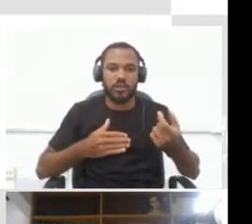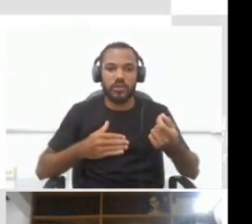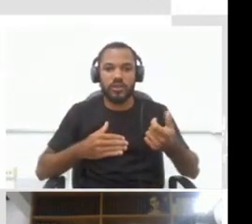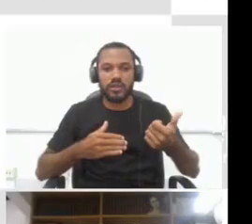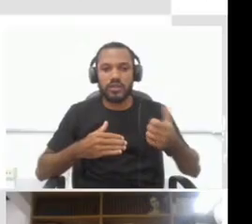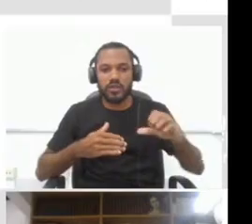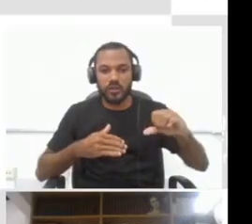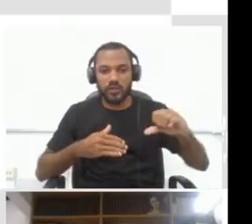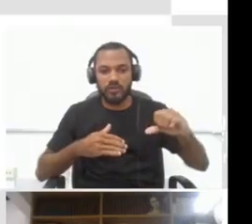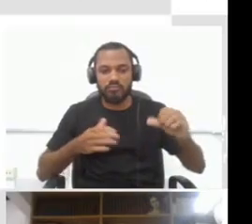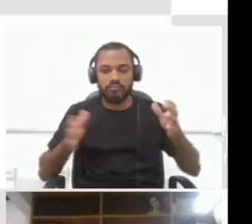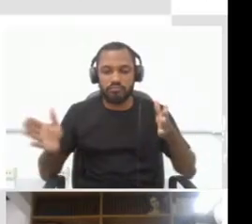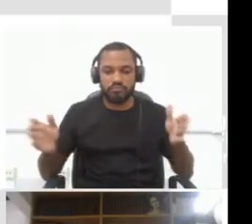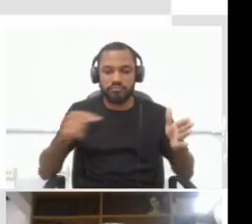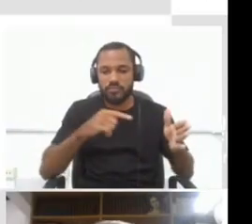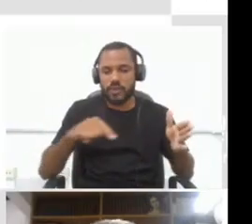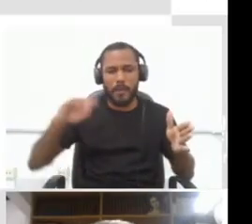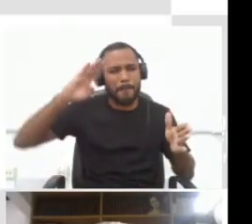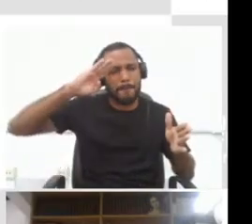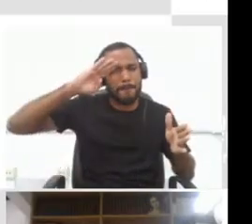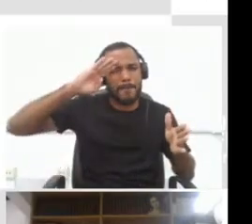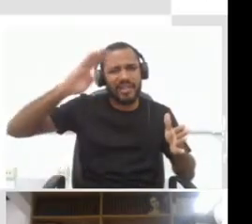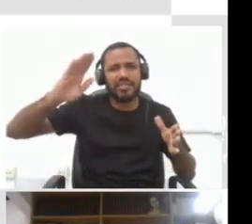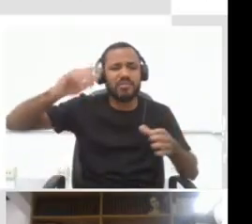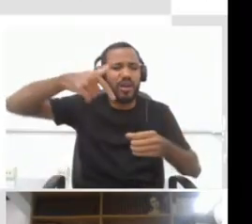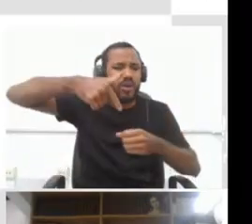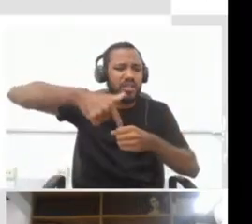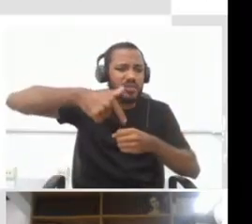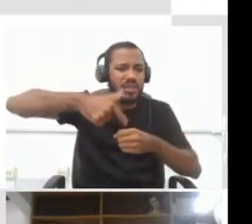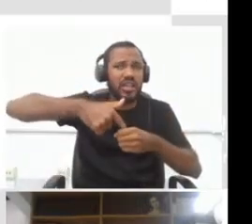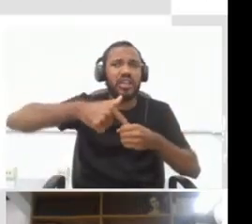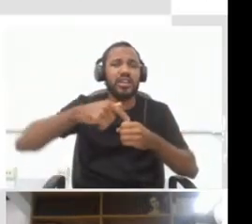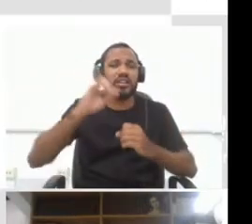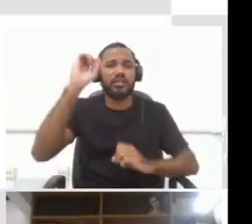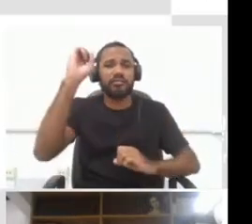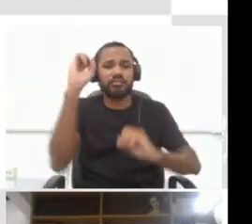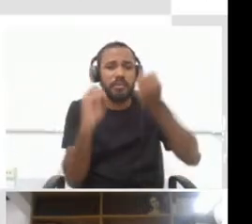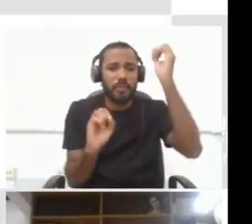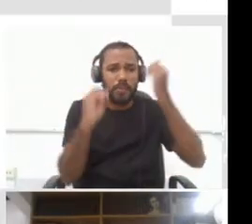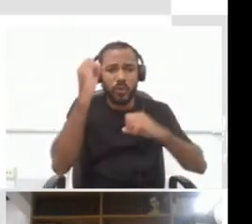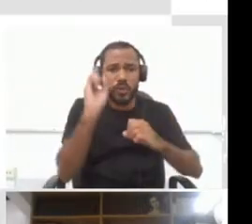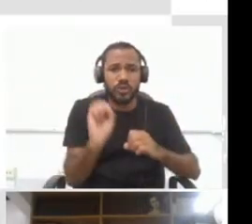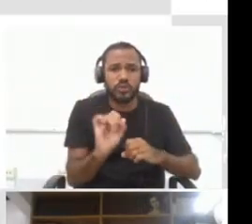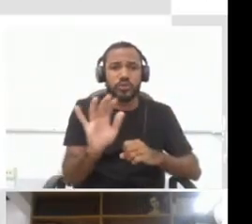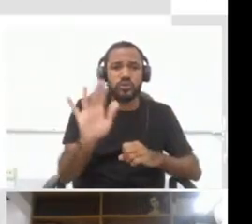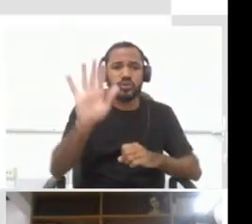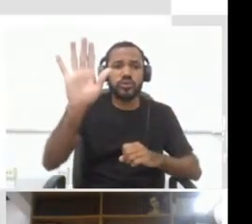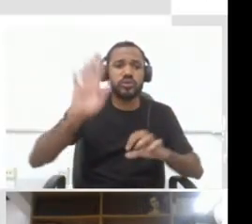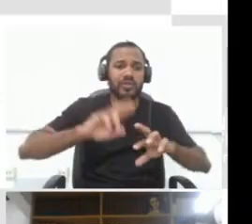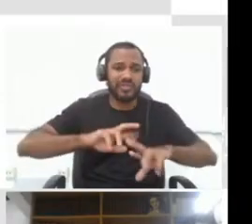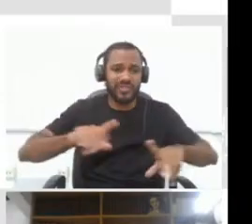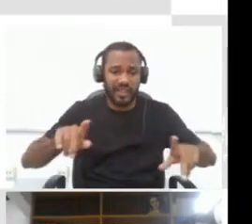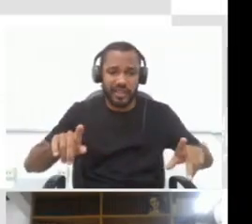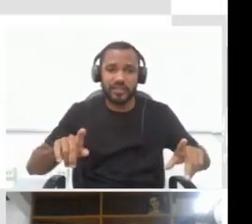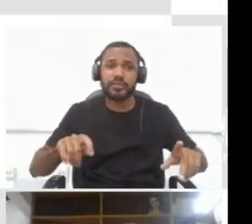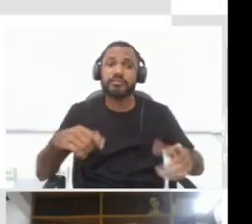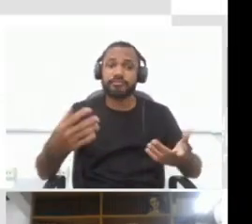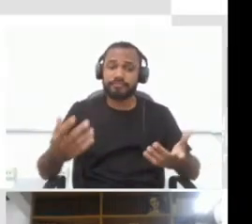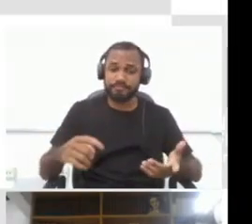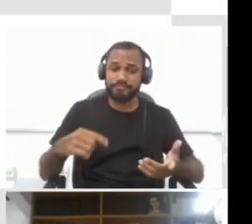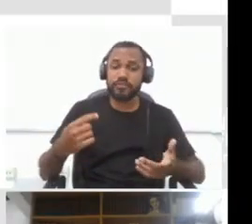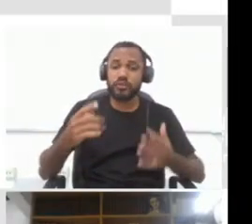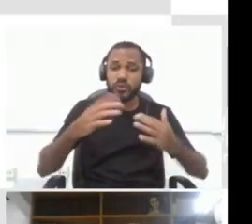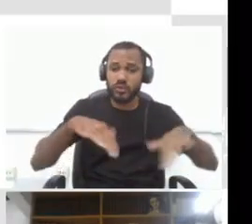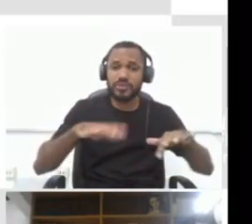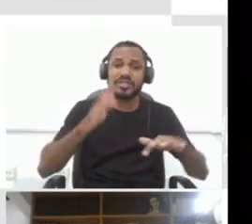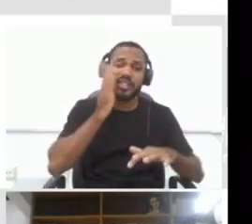de 1990 a 2019, quando nós já sabíamos claramente, a ciência já tinha demonstrado claramente os efeitos nocivos desses